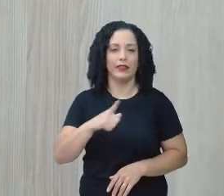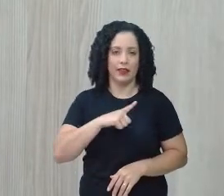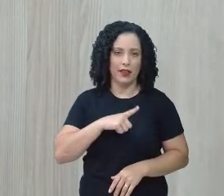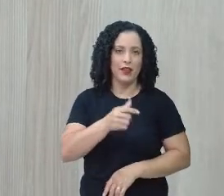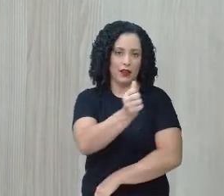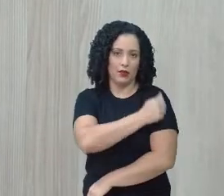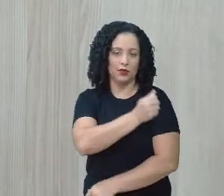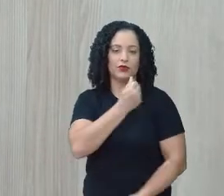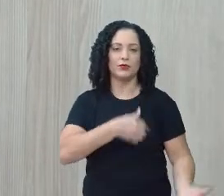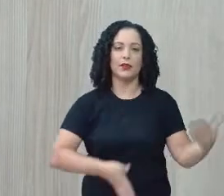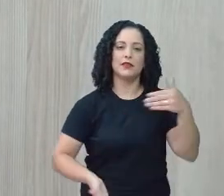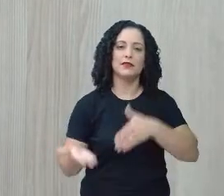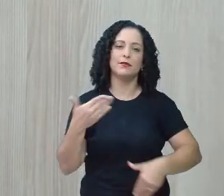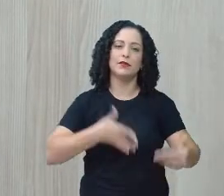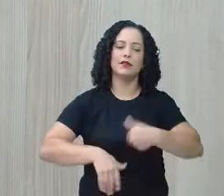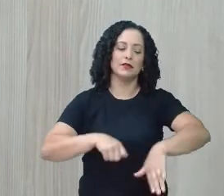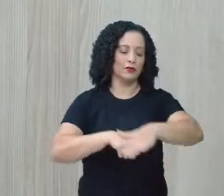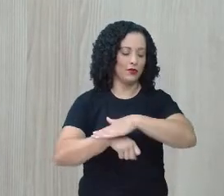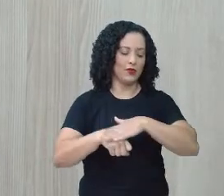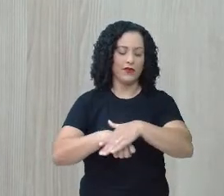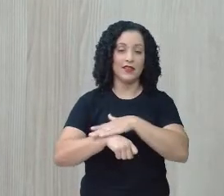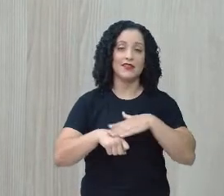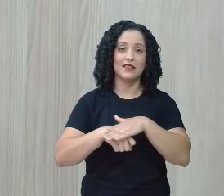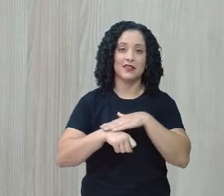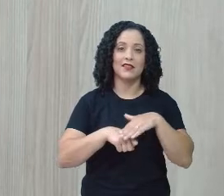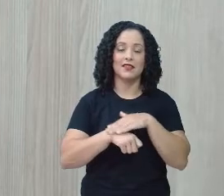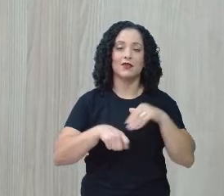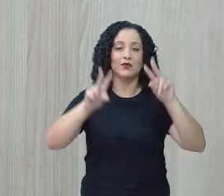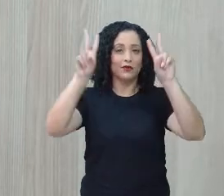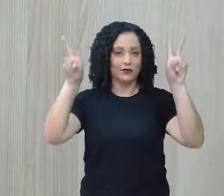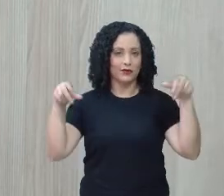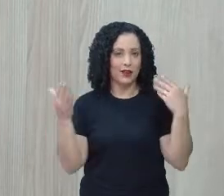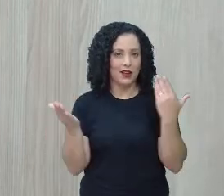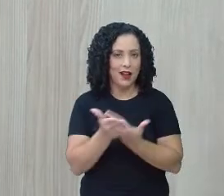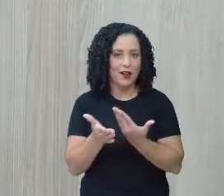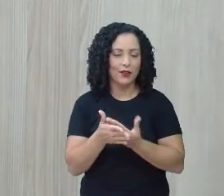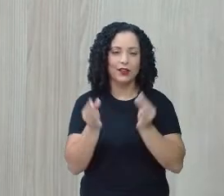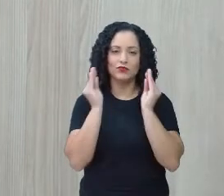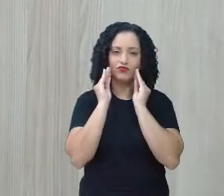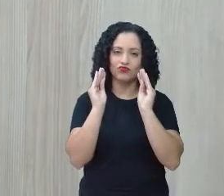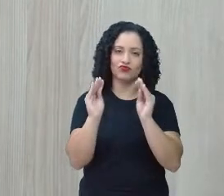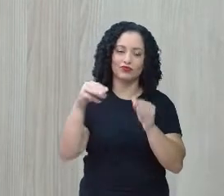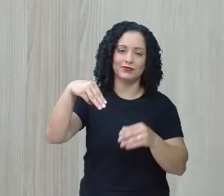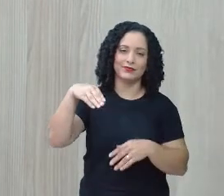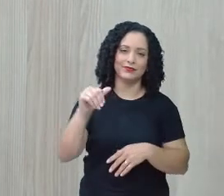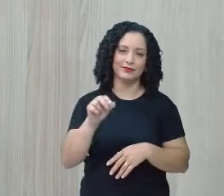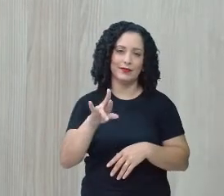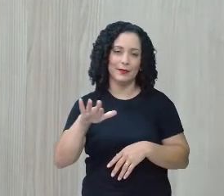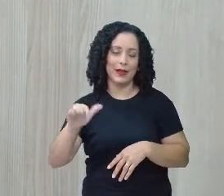alunos participando, né, conversando a respeito da aula. Então, um beijo para Maria,